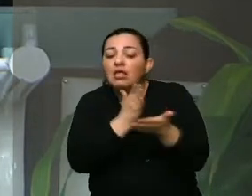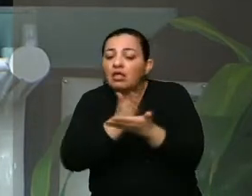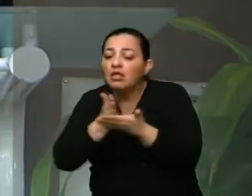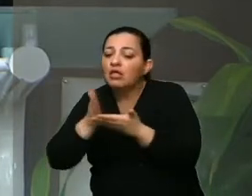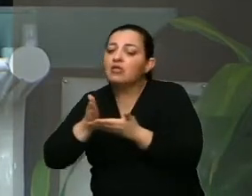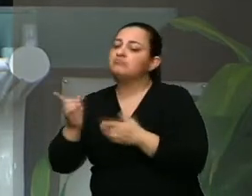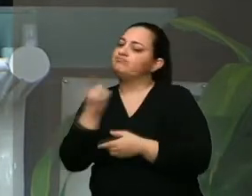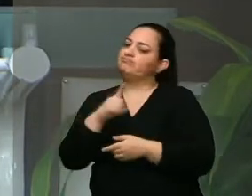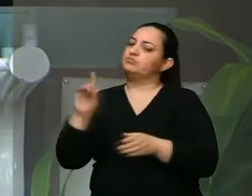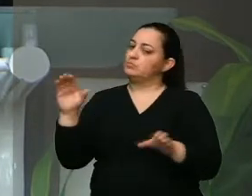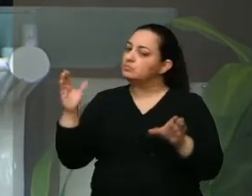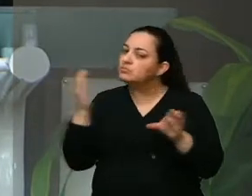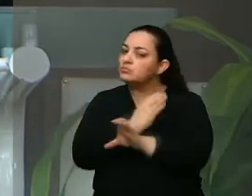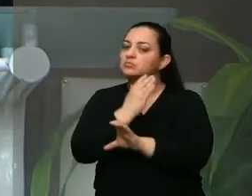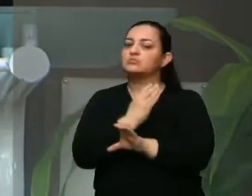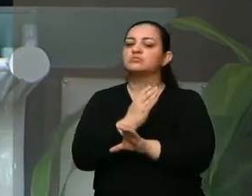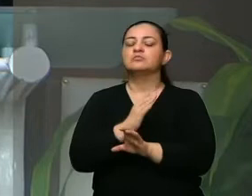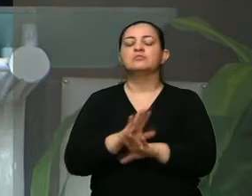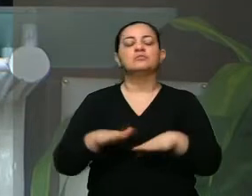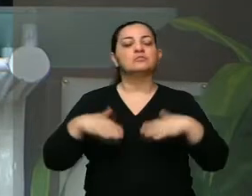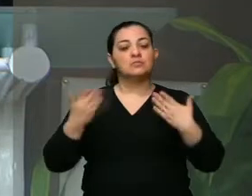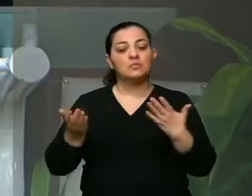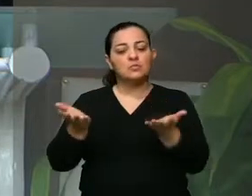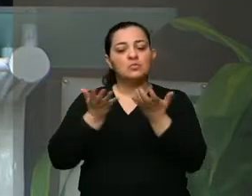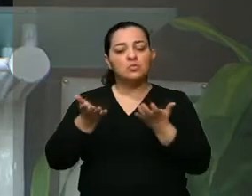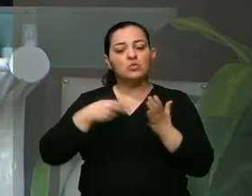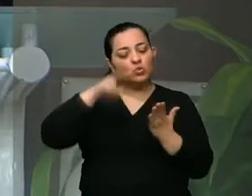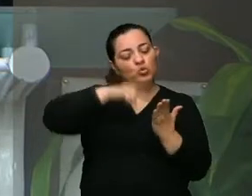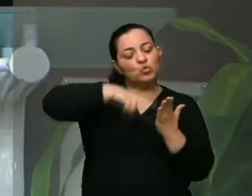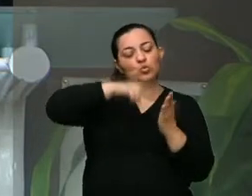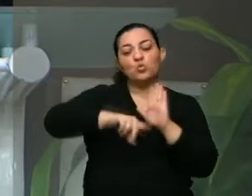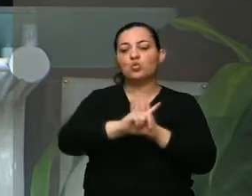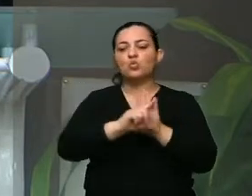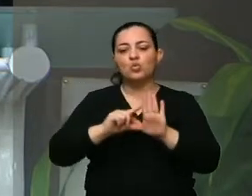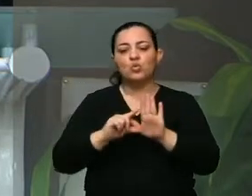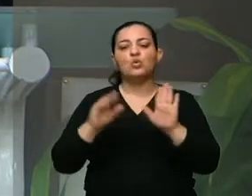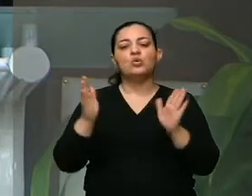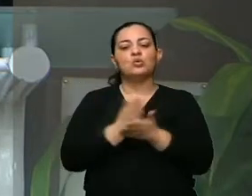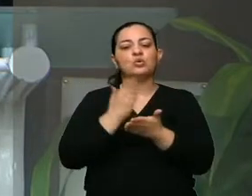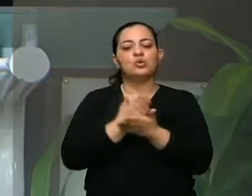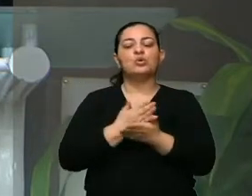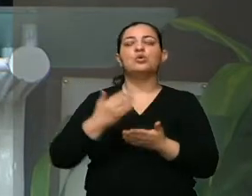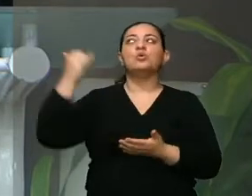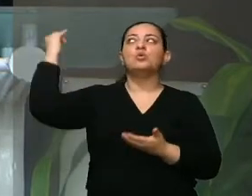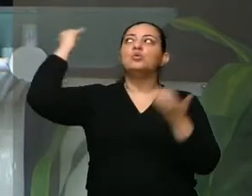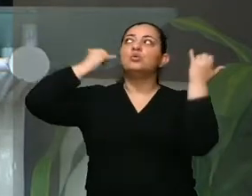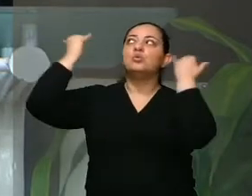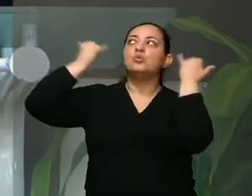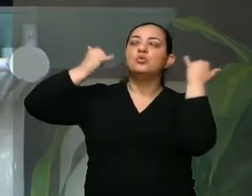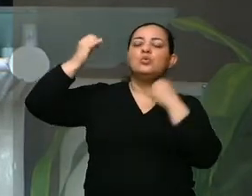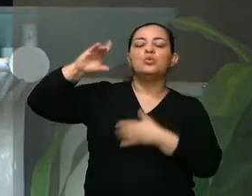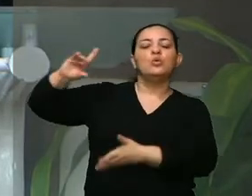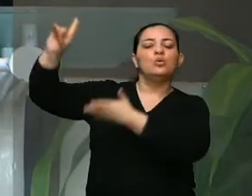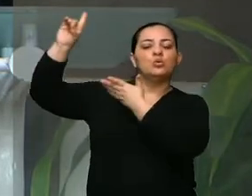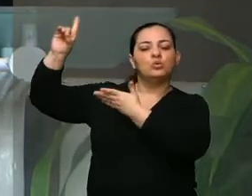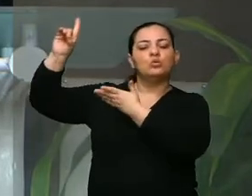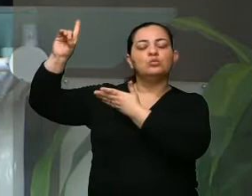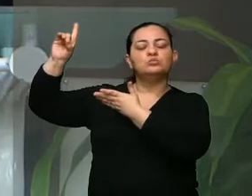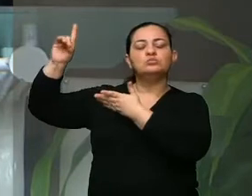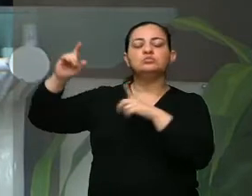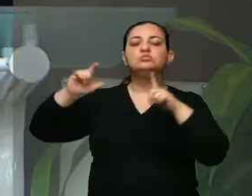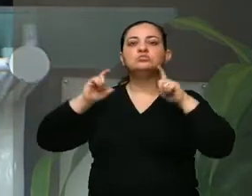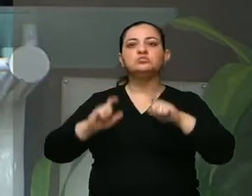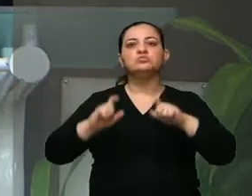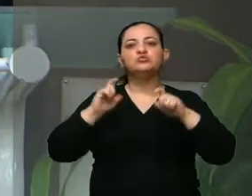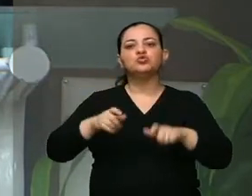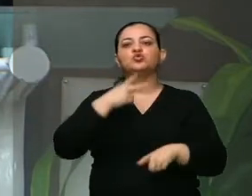e eu quero ler alguns parágrafos da mensagem a ele ouve onde nos